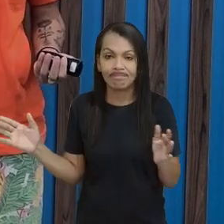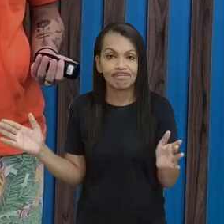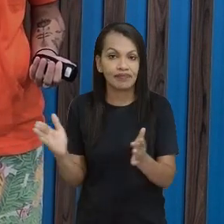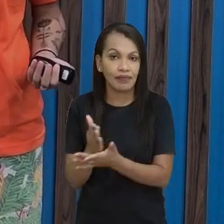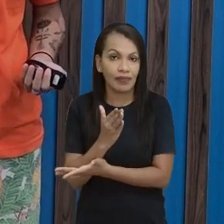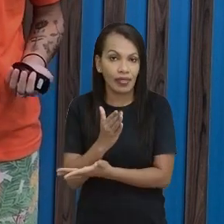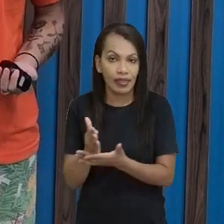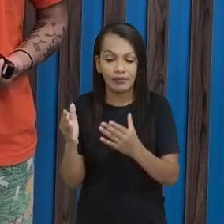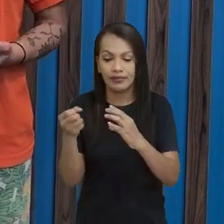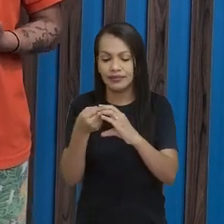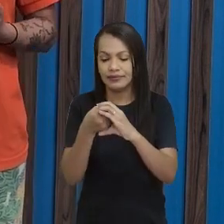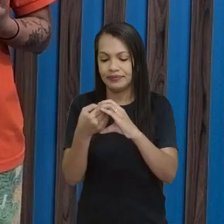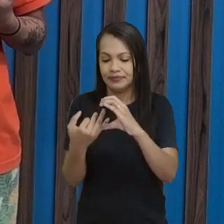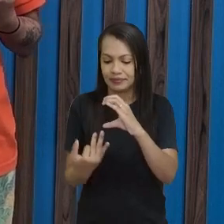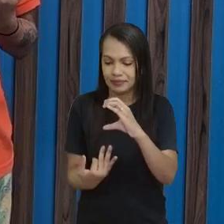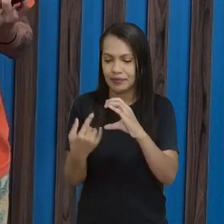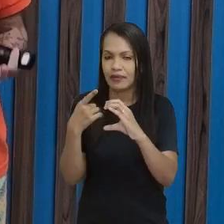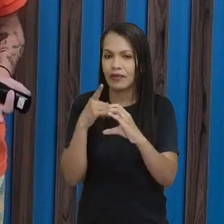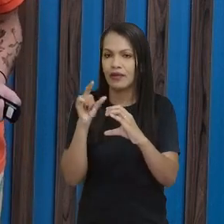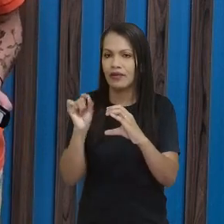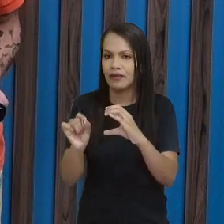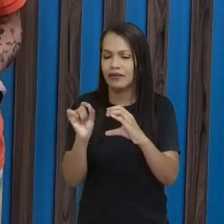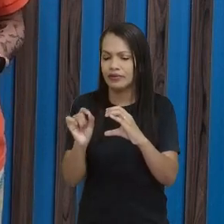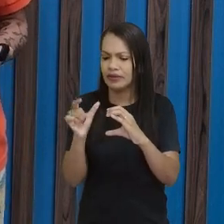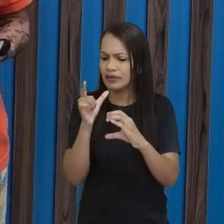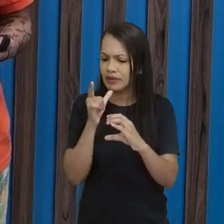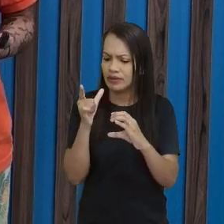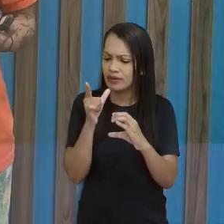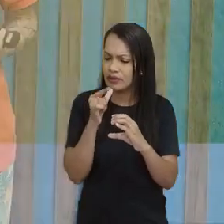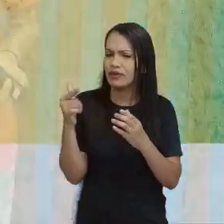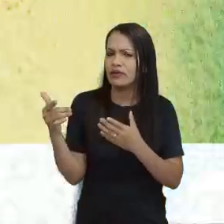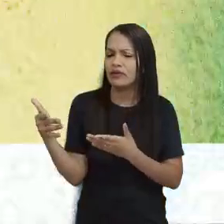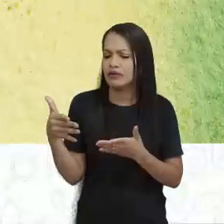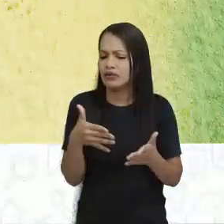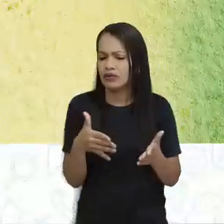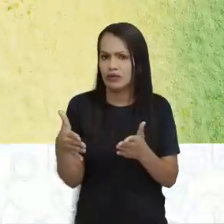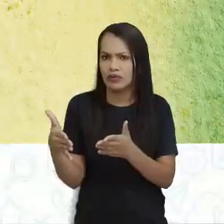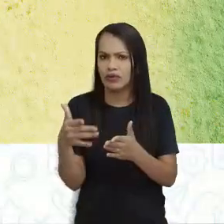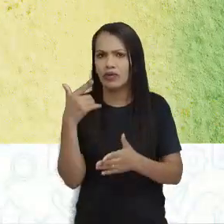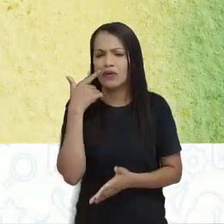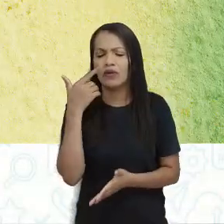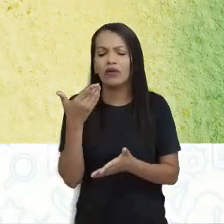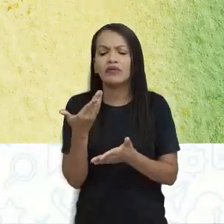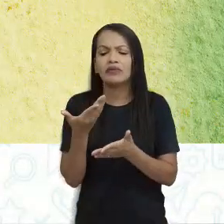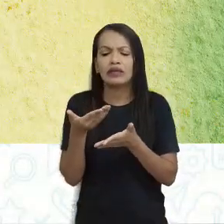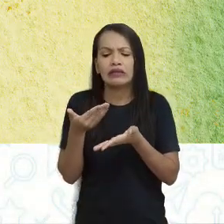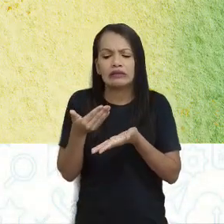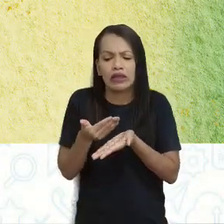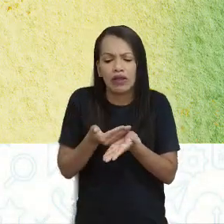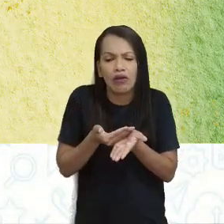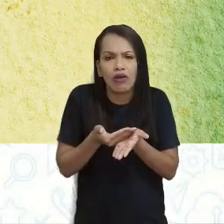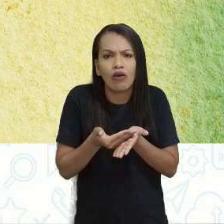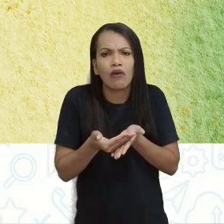características do rio, né? Ele nasce na Serra do Jacarará, certo?